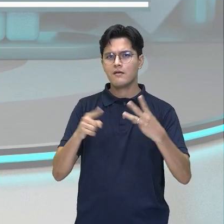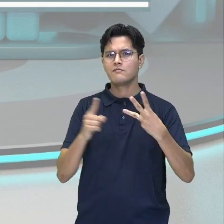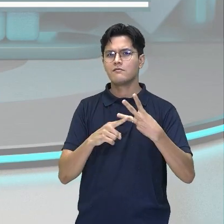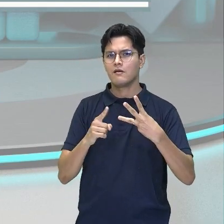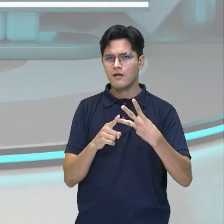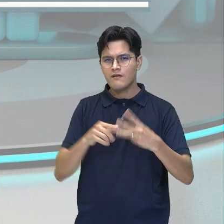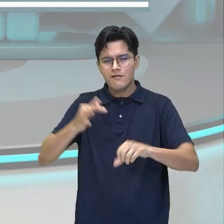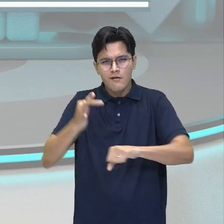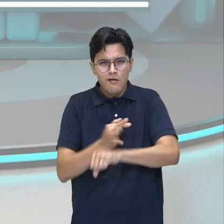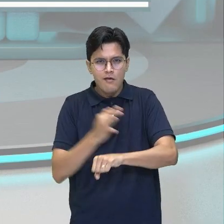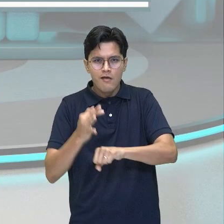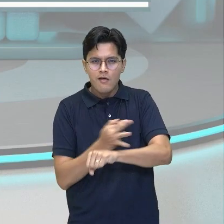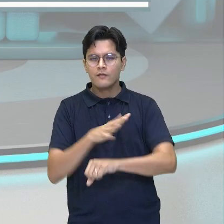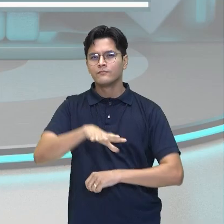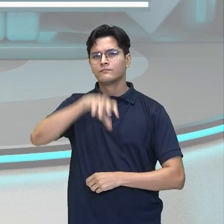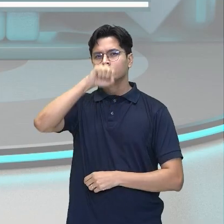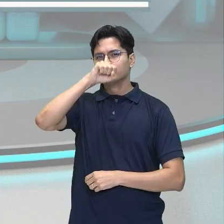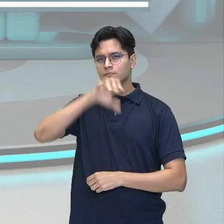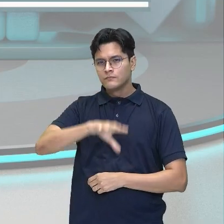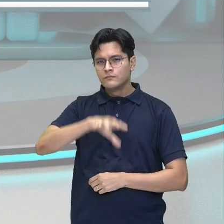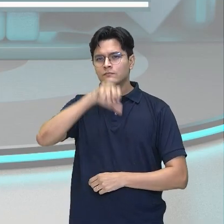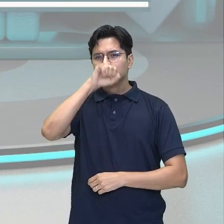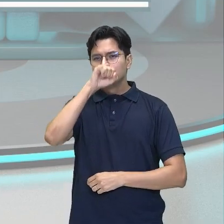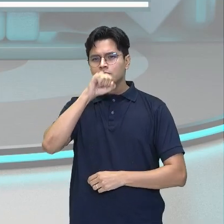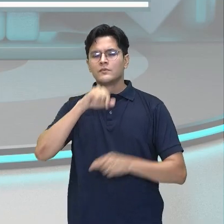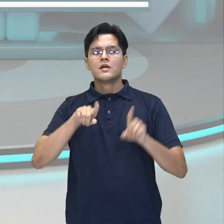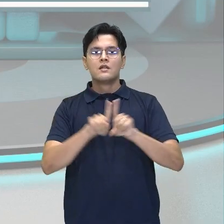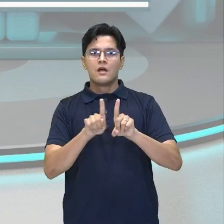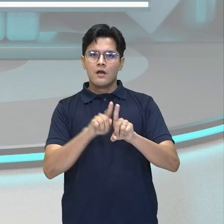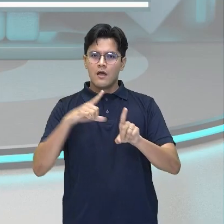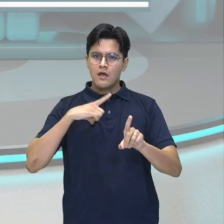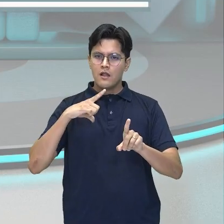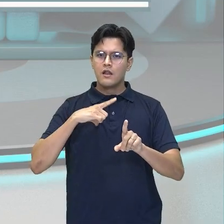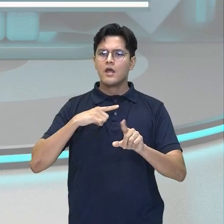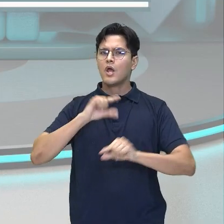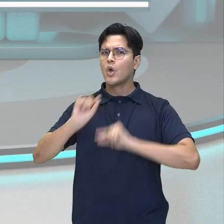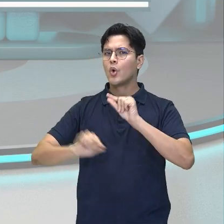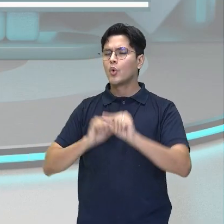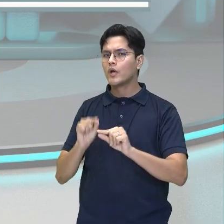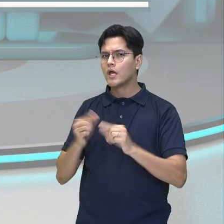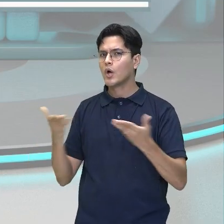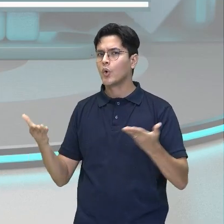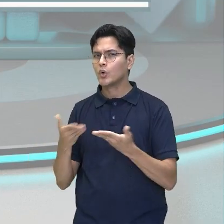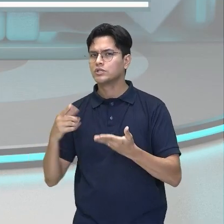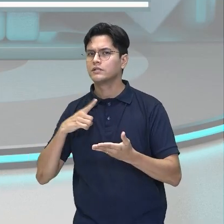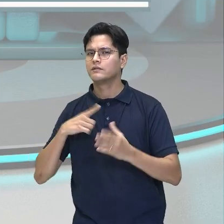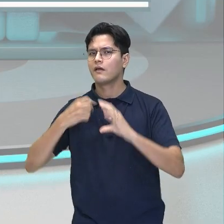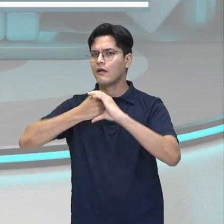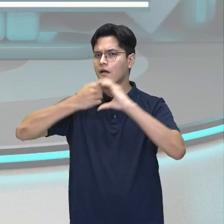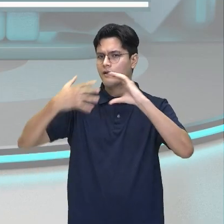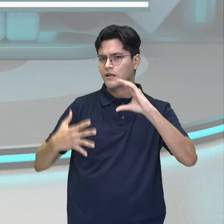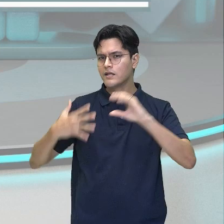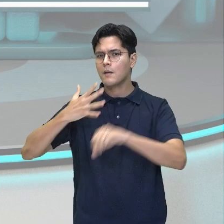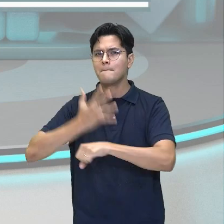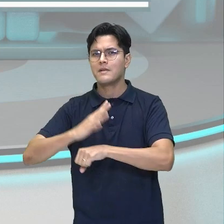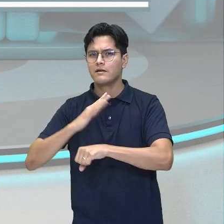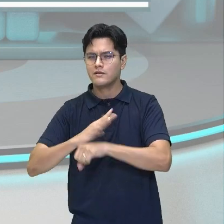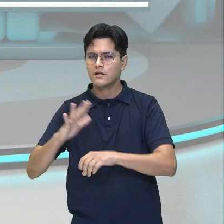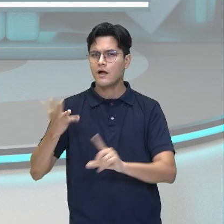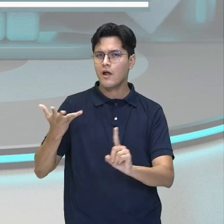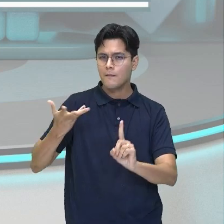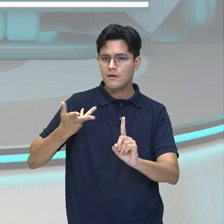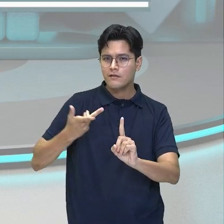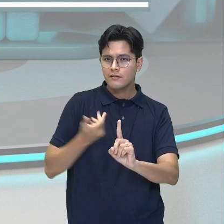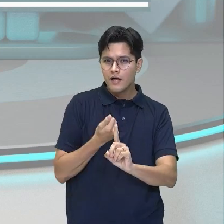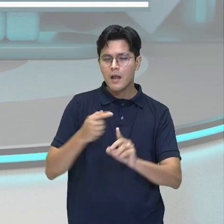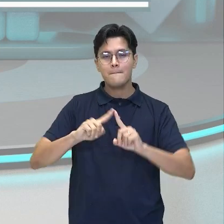Então, traz essa conotação também de treinar essas habilidades, mas também ela pode ser